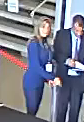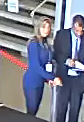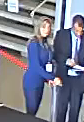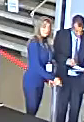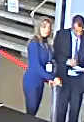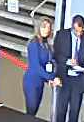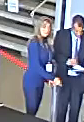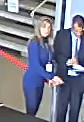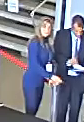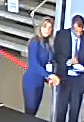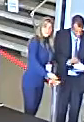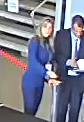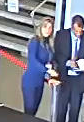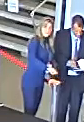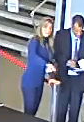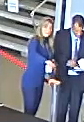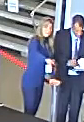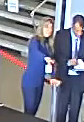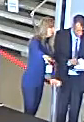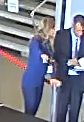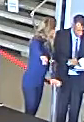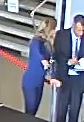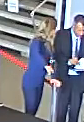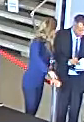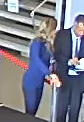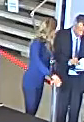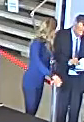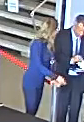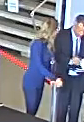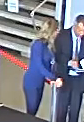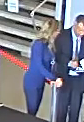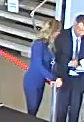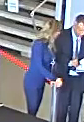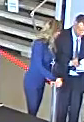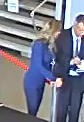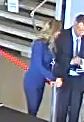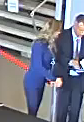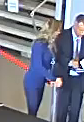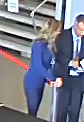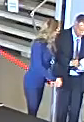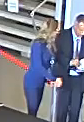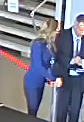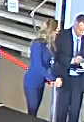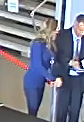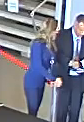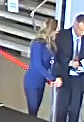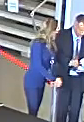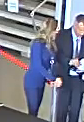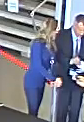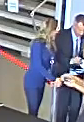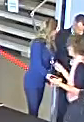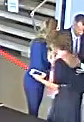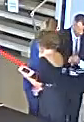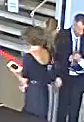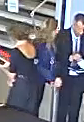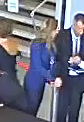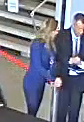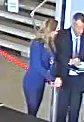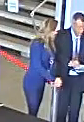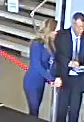ente o bem-estar o ir e vir das pessoas que tá lá na Constituição né antes da lei